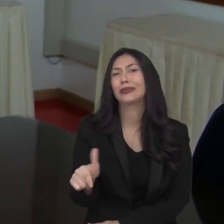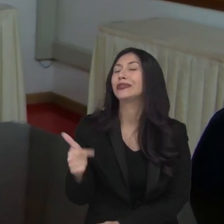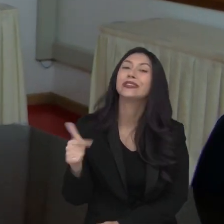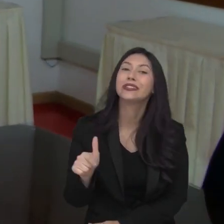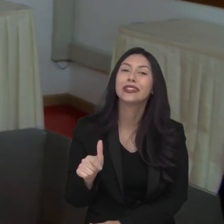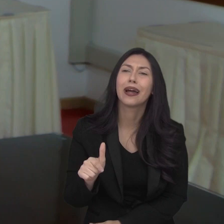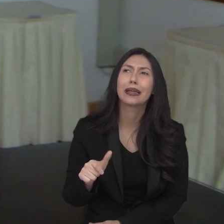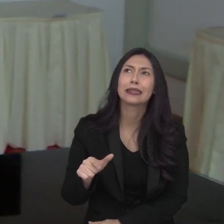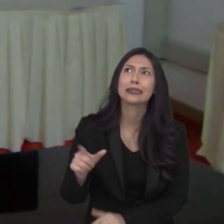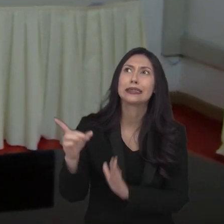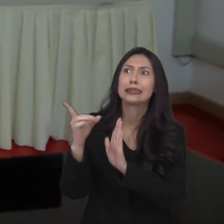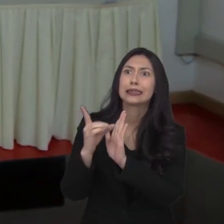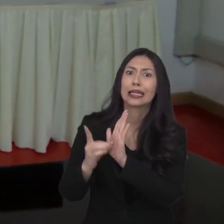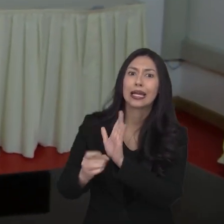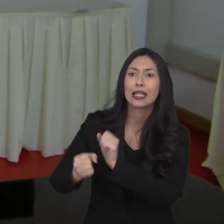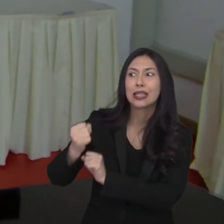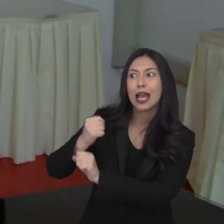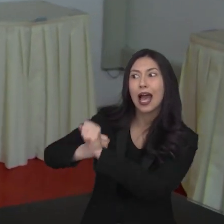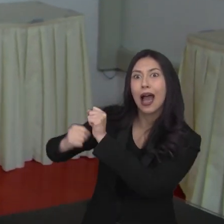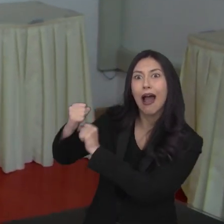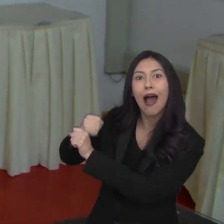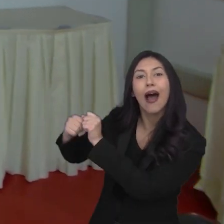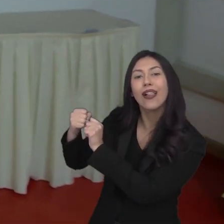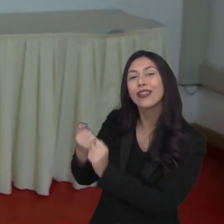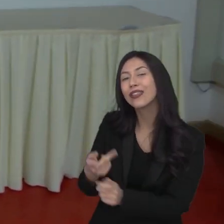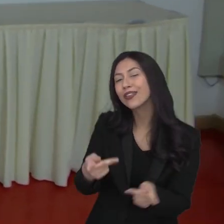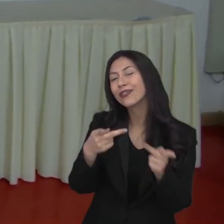nem existia. É uma história de décadas que eu te